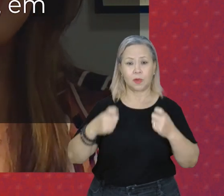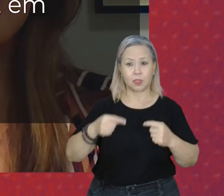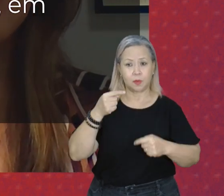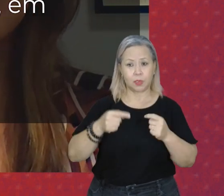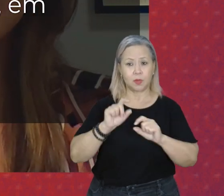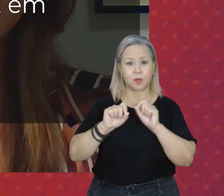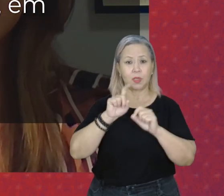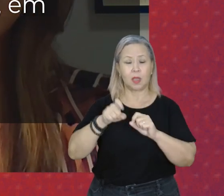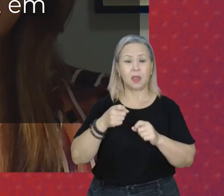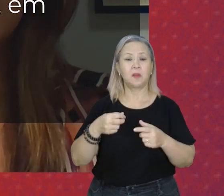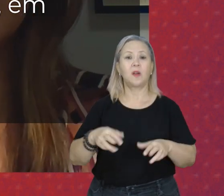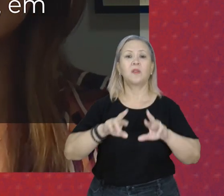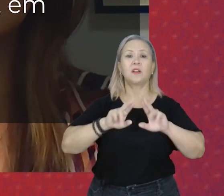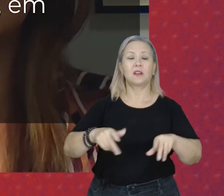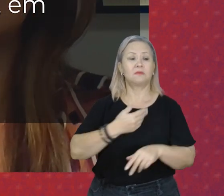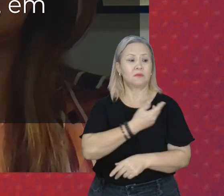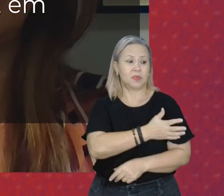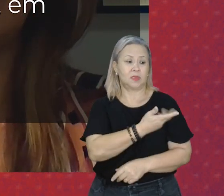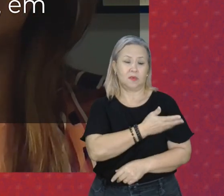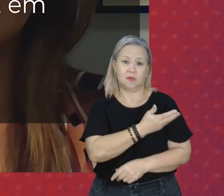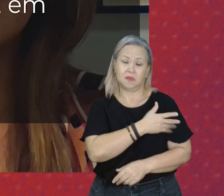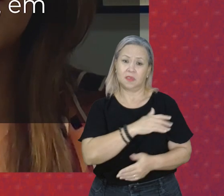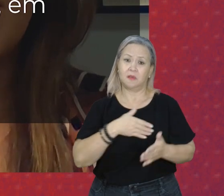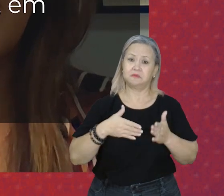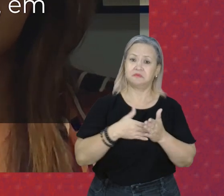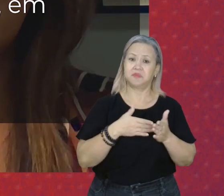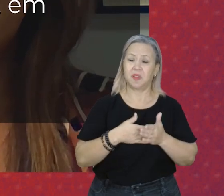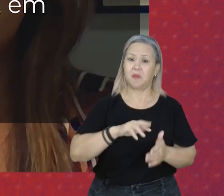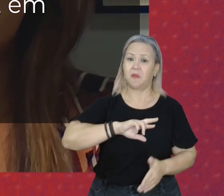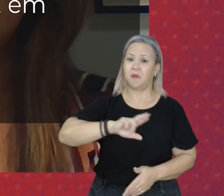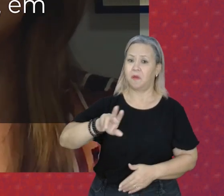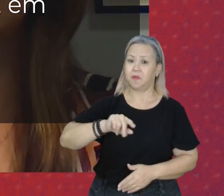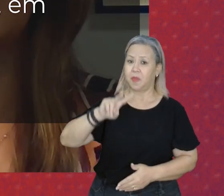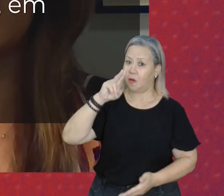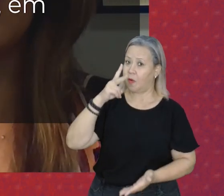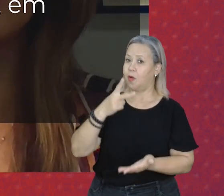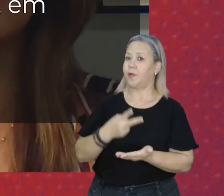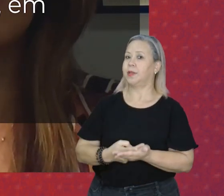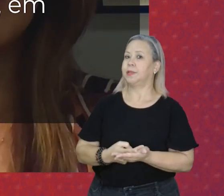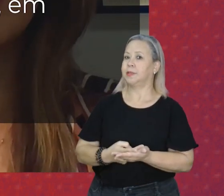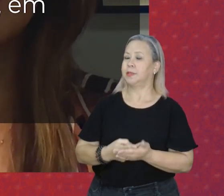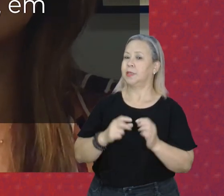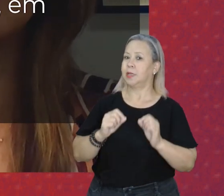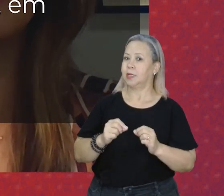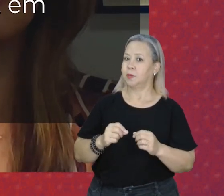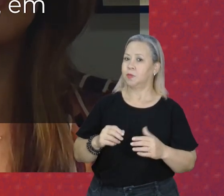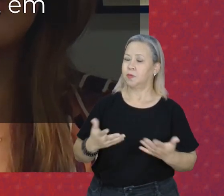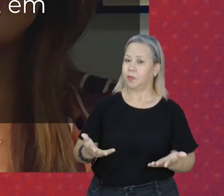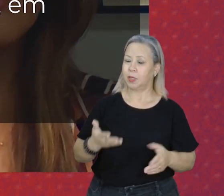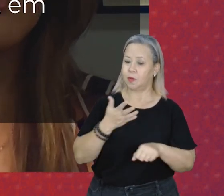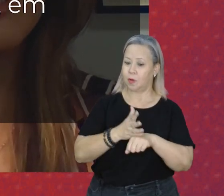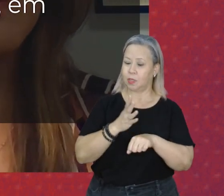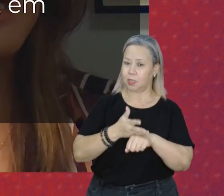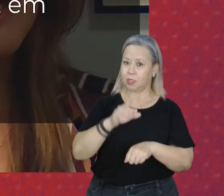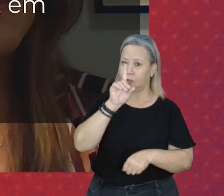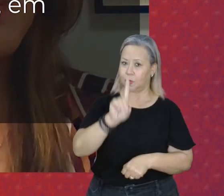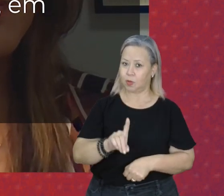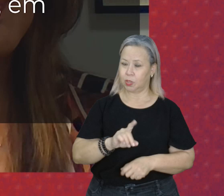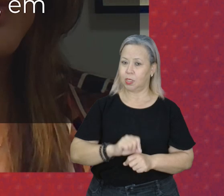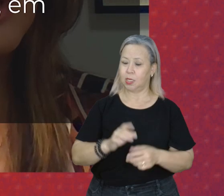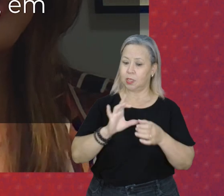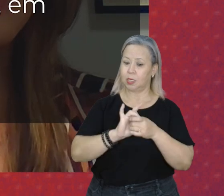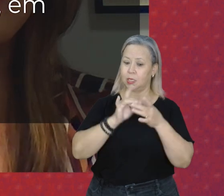qualquer distinção, exclusão ou restrição no reconhecimento, gozo ou exercício de seus direitos e de suas